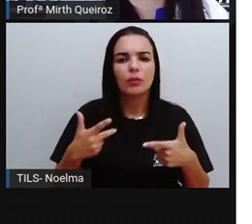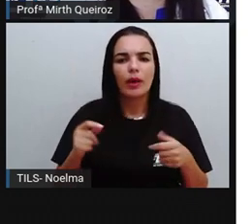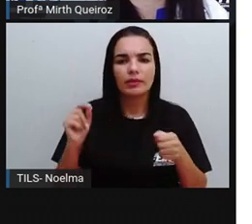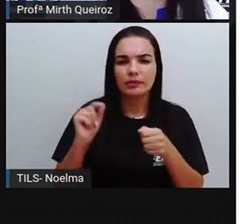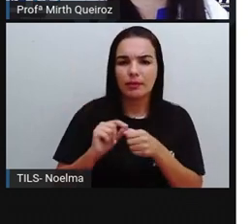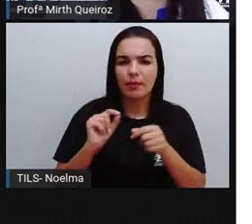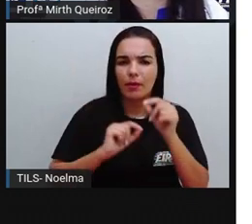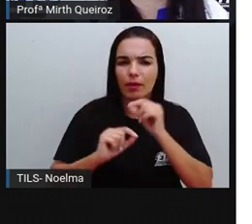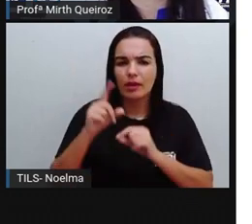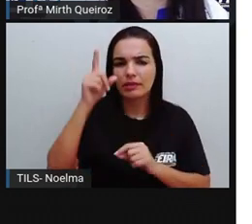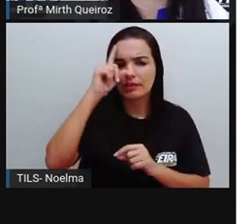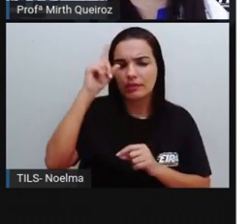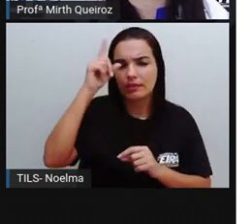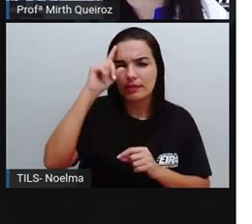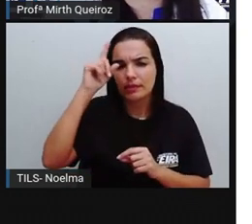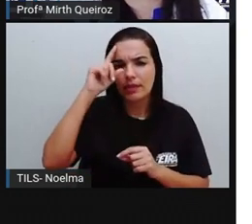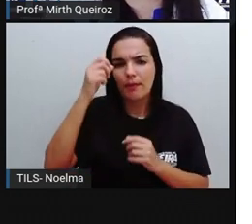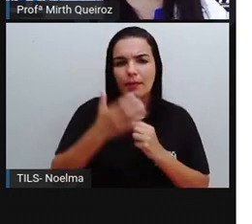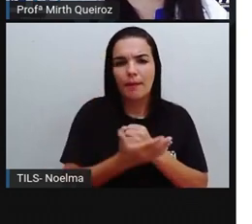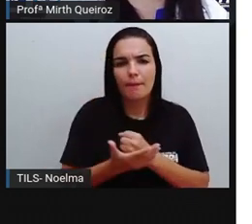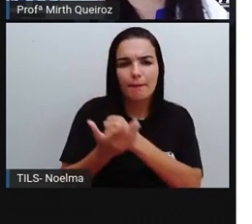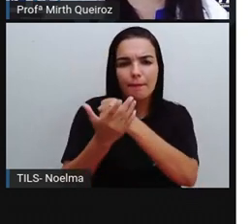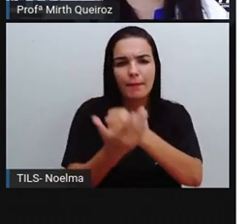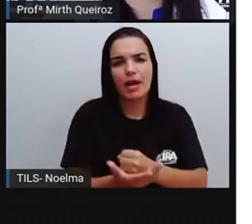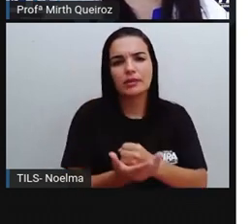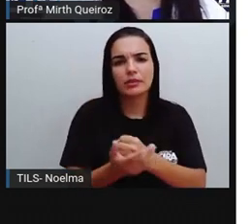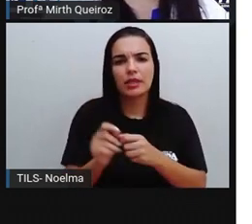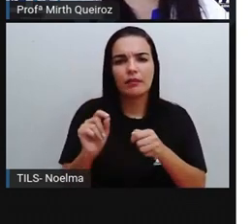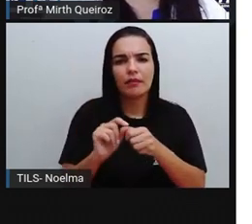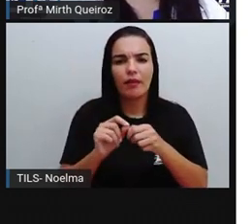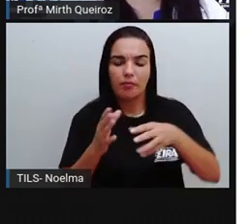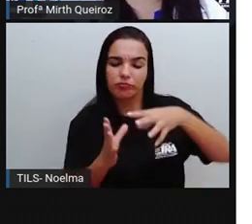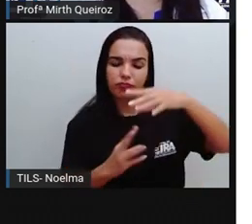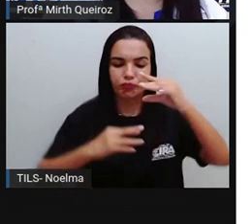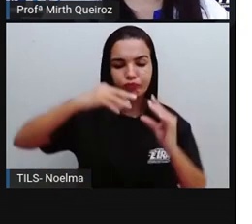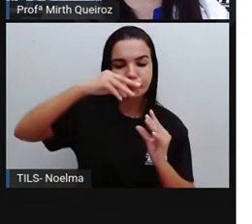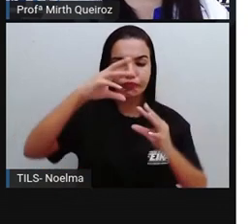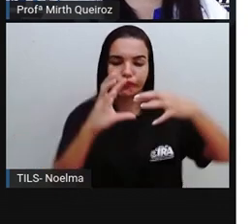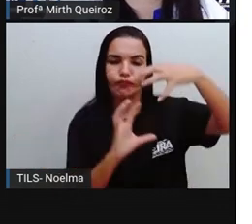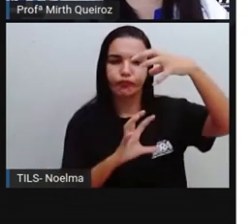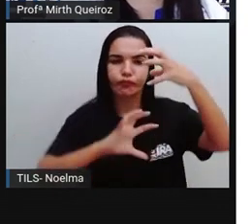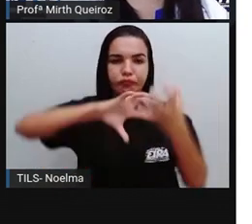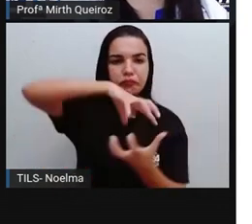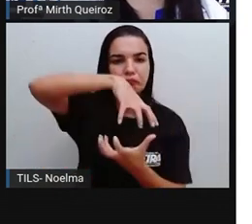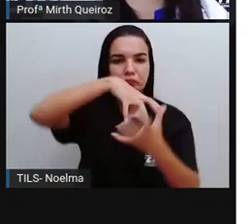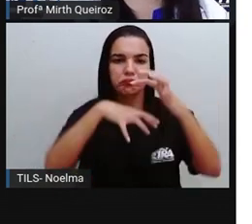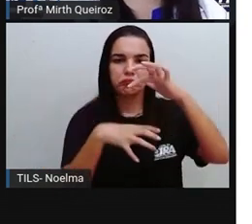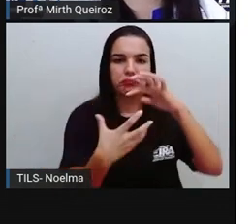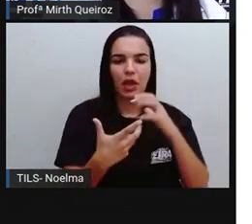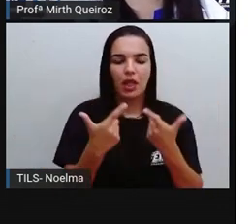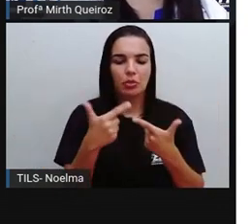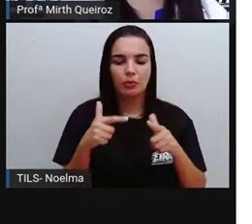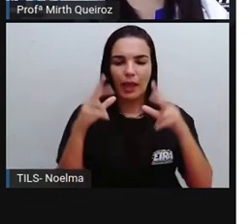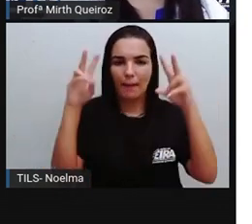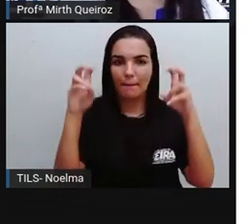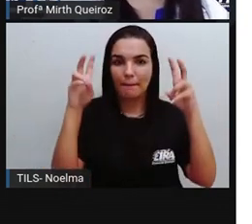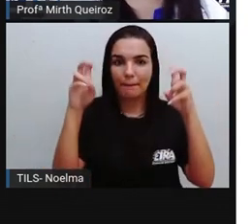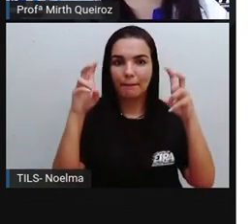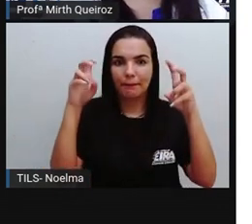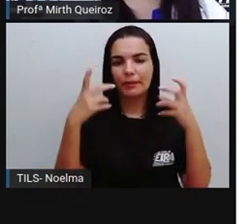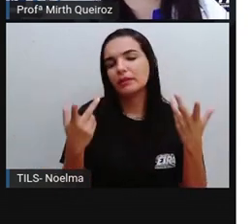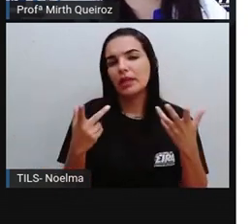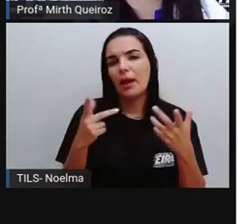quais emprega frequentemente suportes de formato irregular, sendo temas predominantes